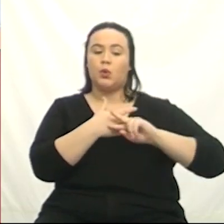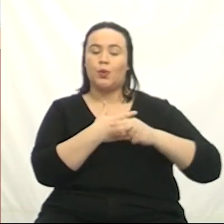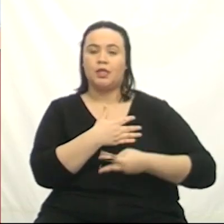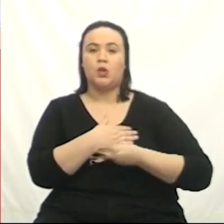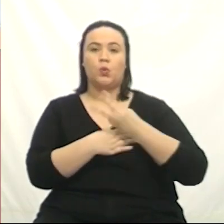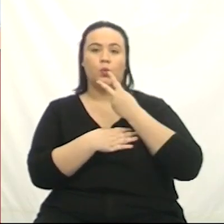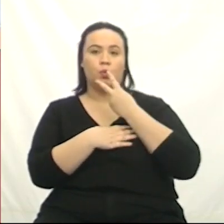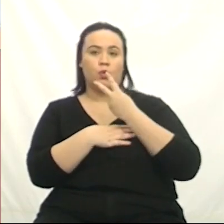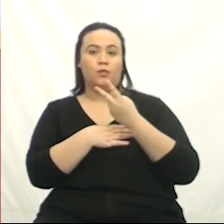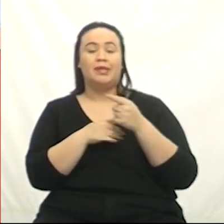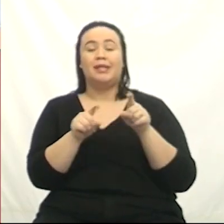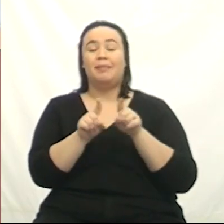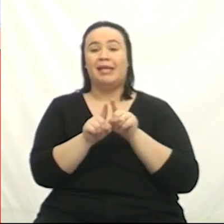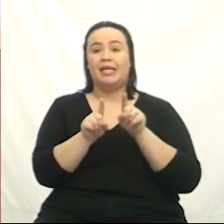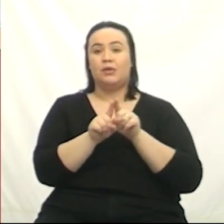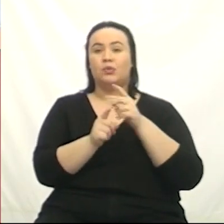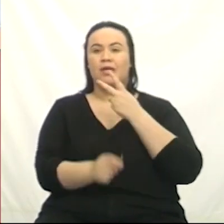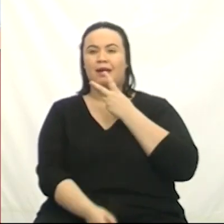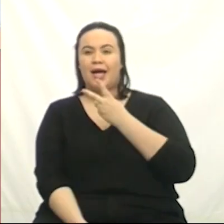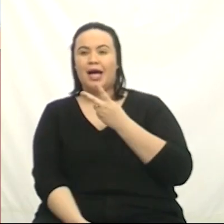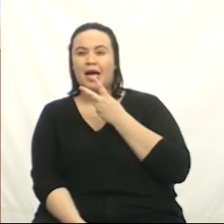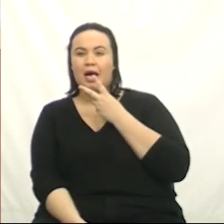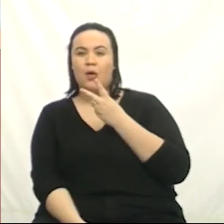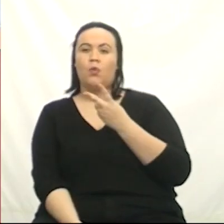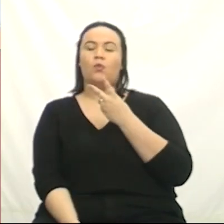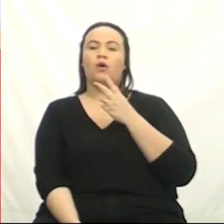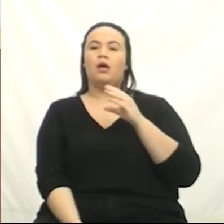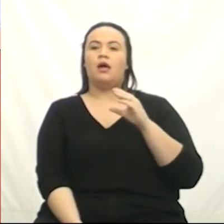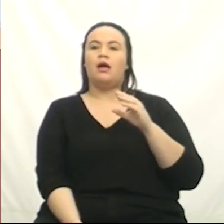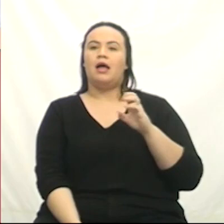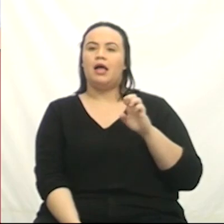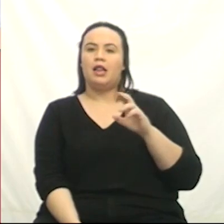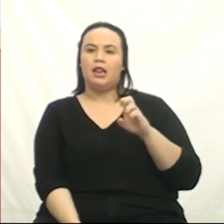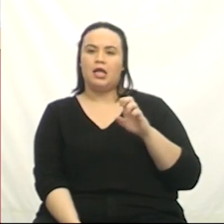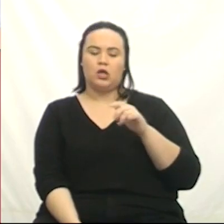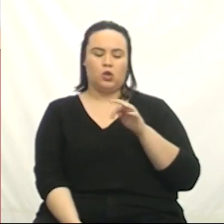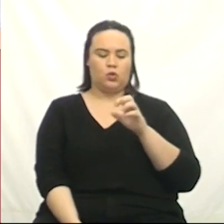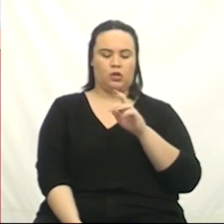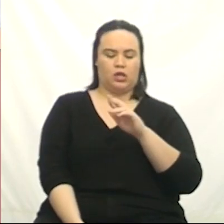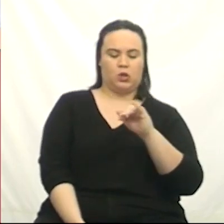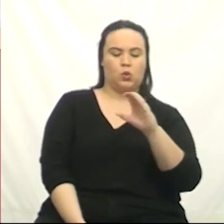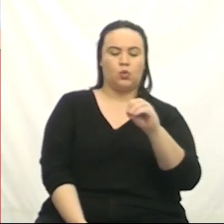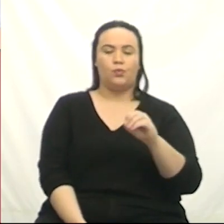cigarro, o cigarro eletrônico, vem com um risco a mais, né,